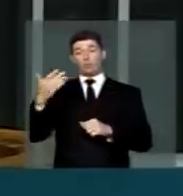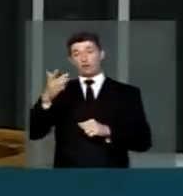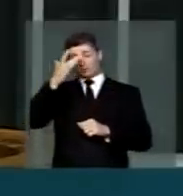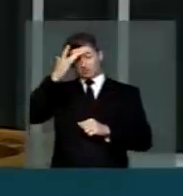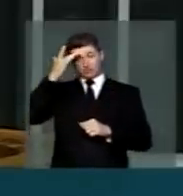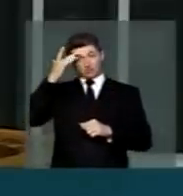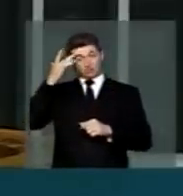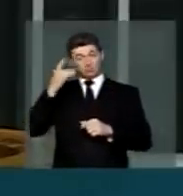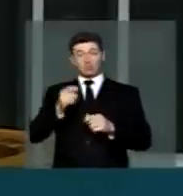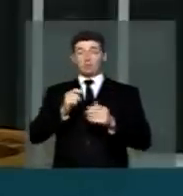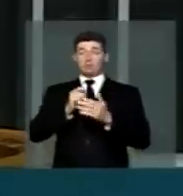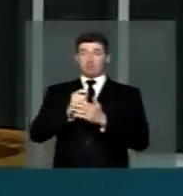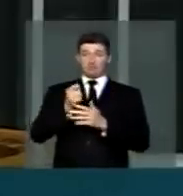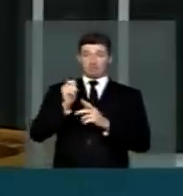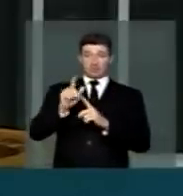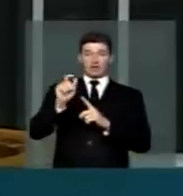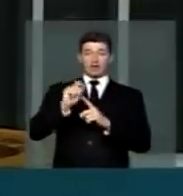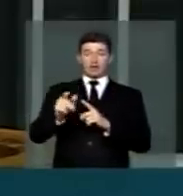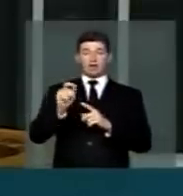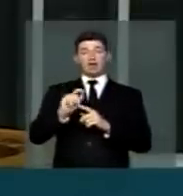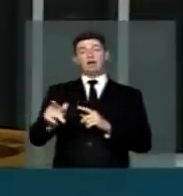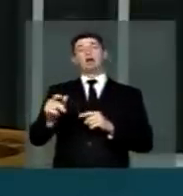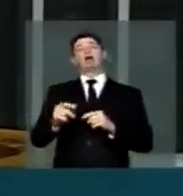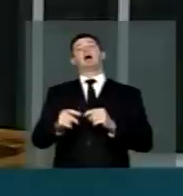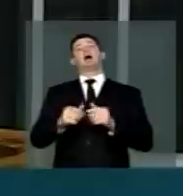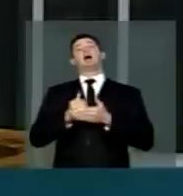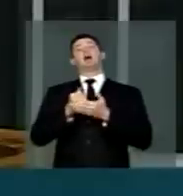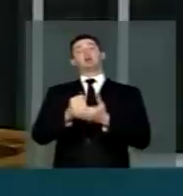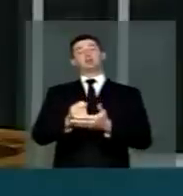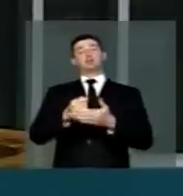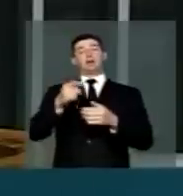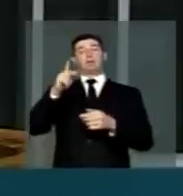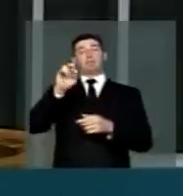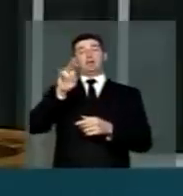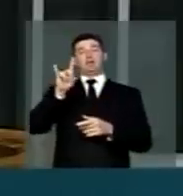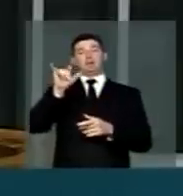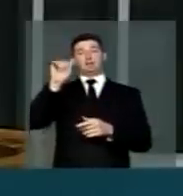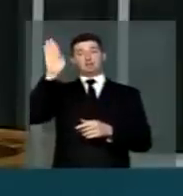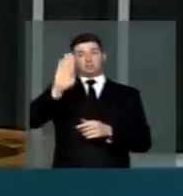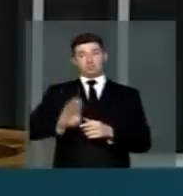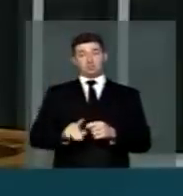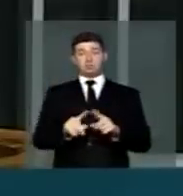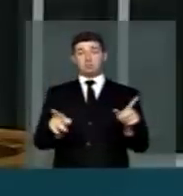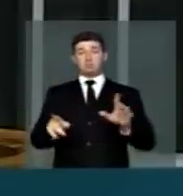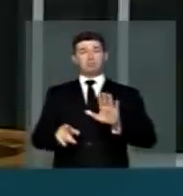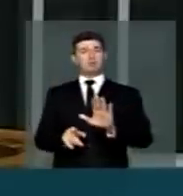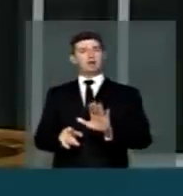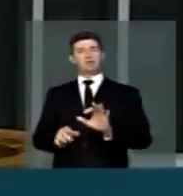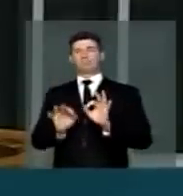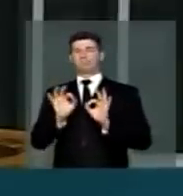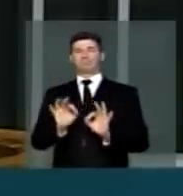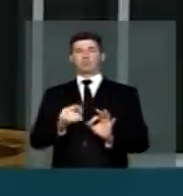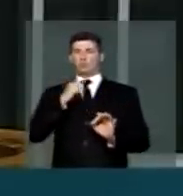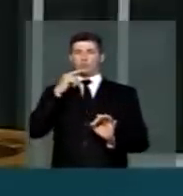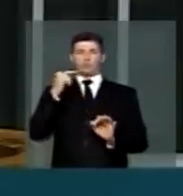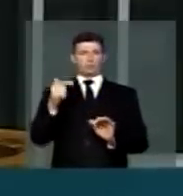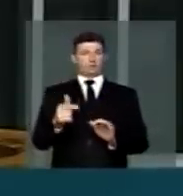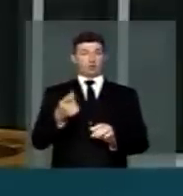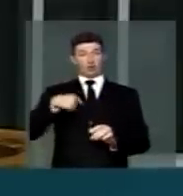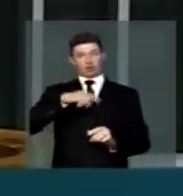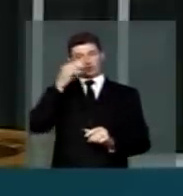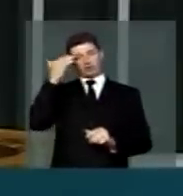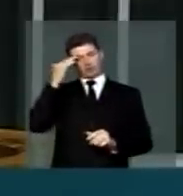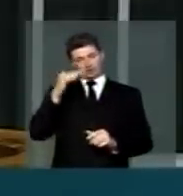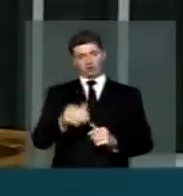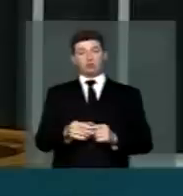pessoas contribuíram, começaram a colaborar para a Previdência brasileira. Agora, sem dúvida nenhuma, nós